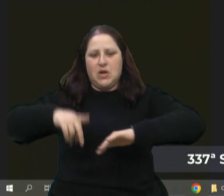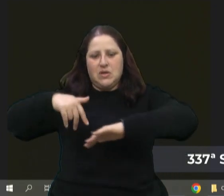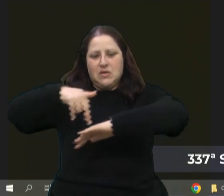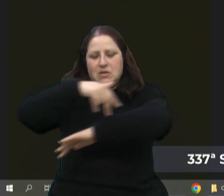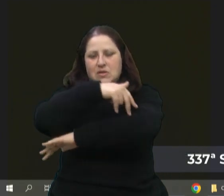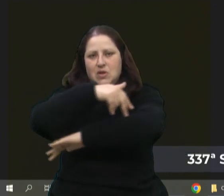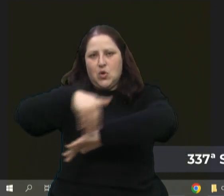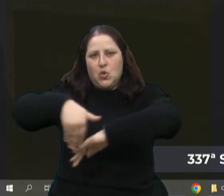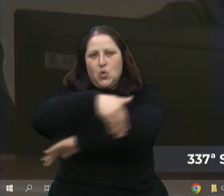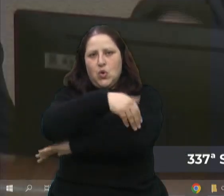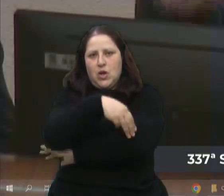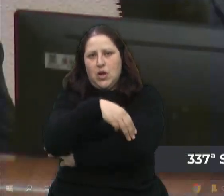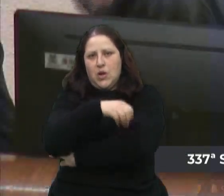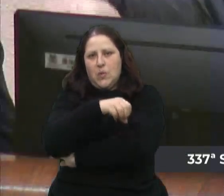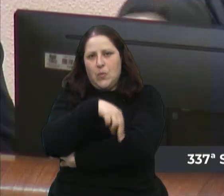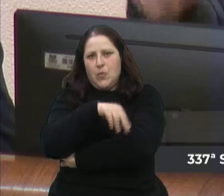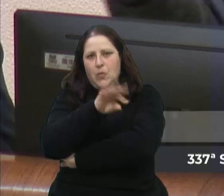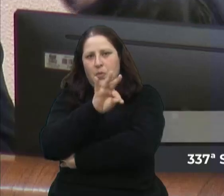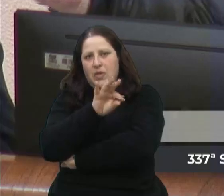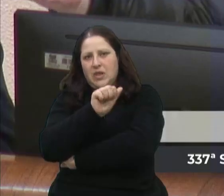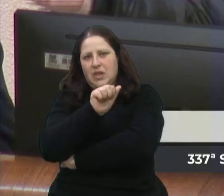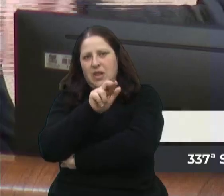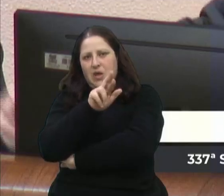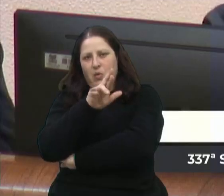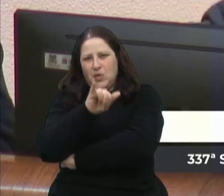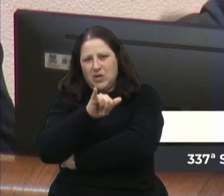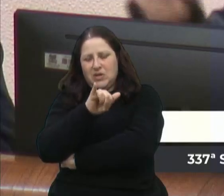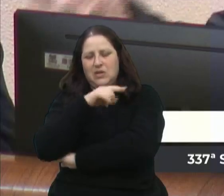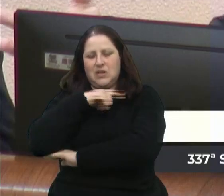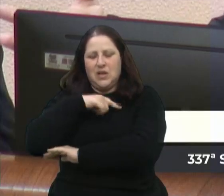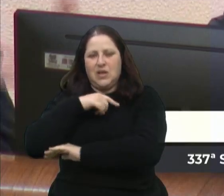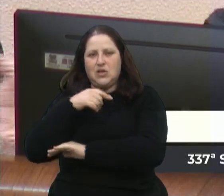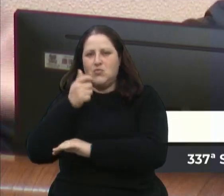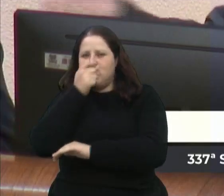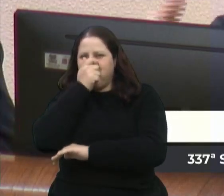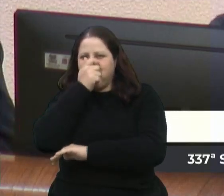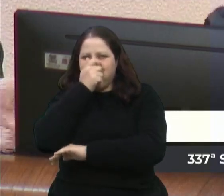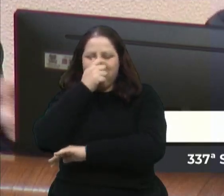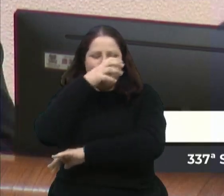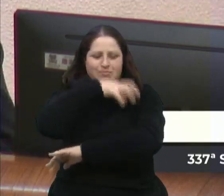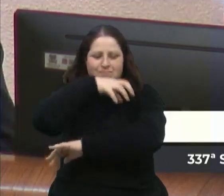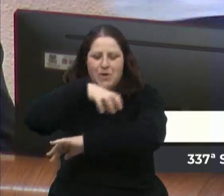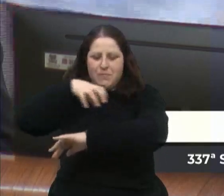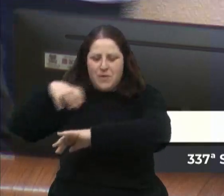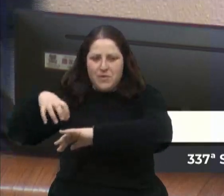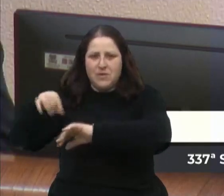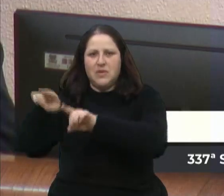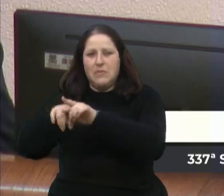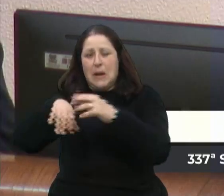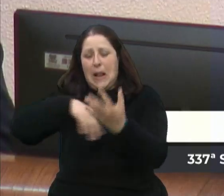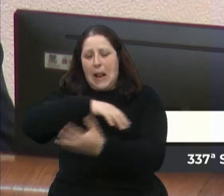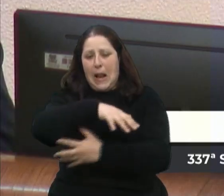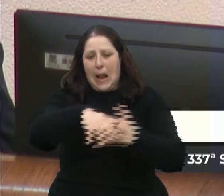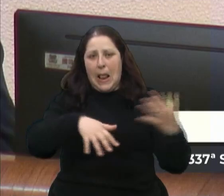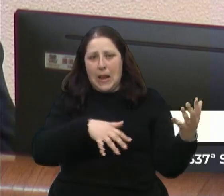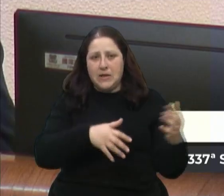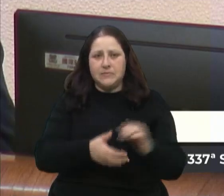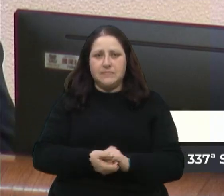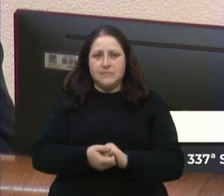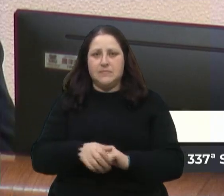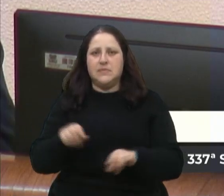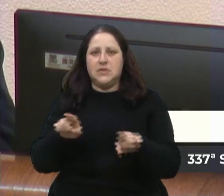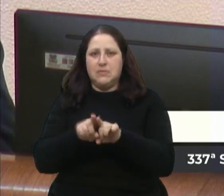Montauri, ocupados, uma desorganização total, e ainda compramos uma briga aqui junto com